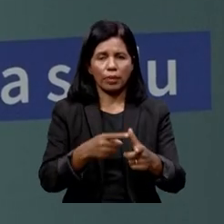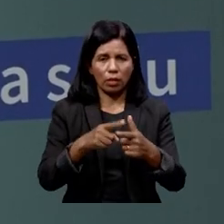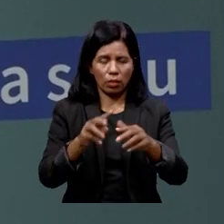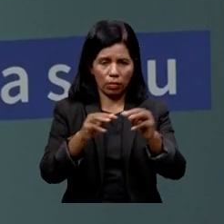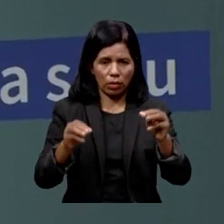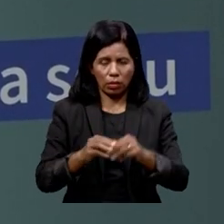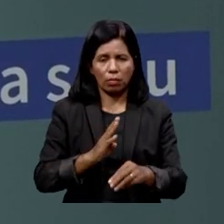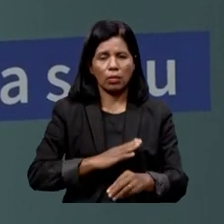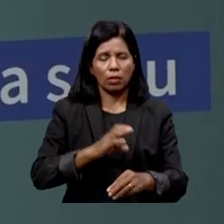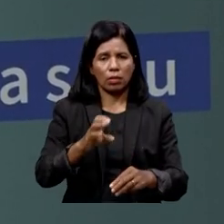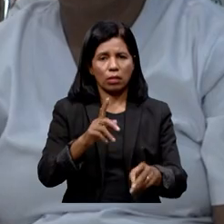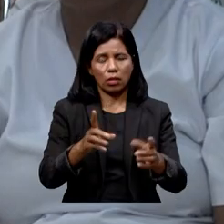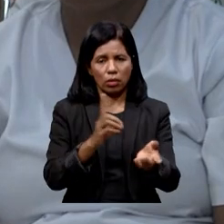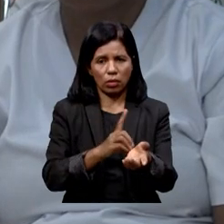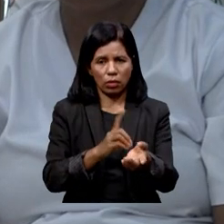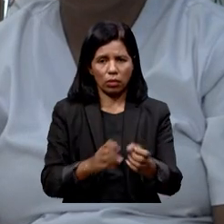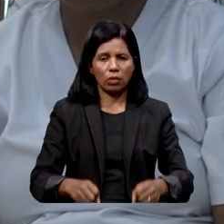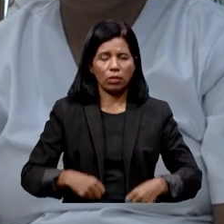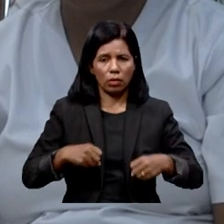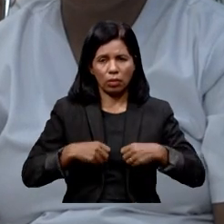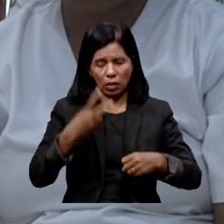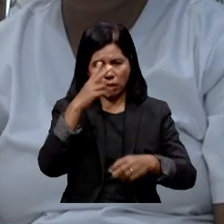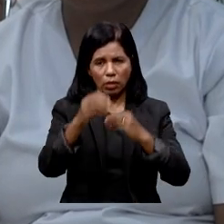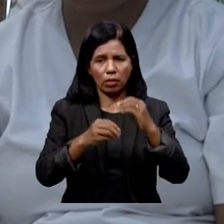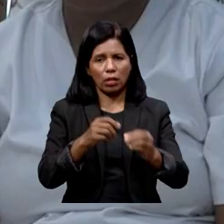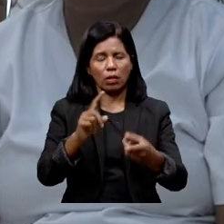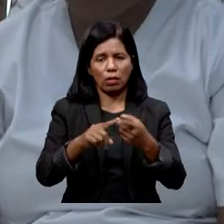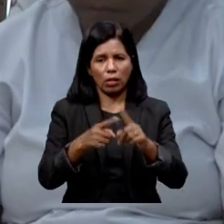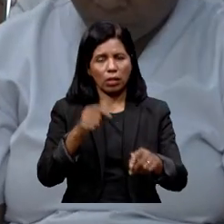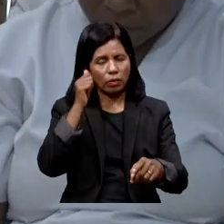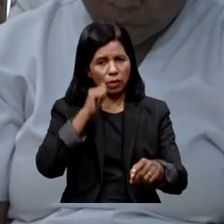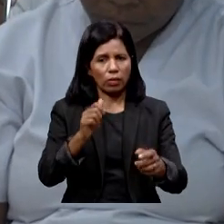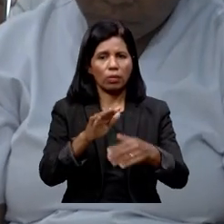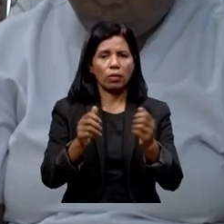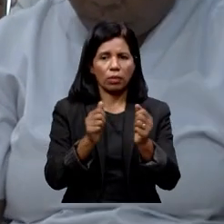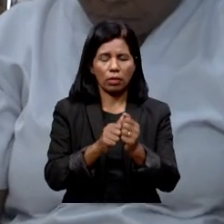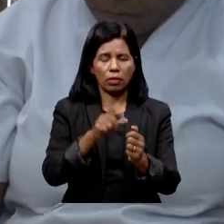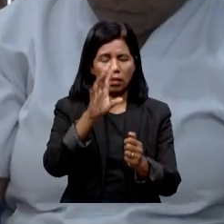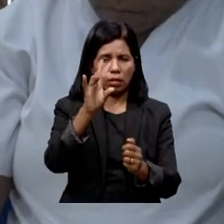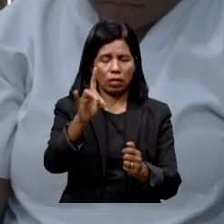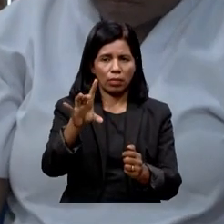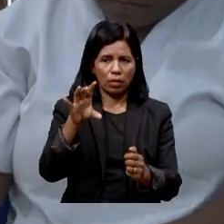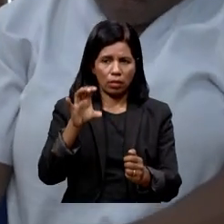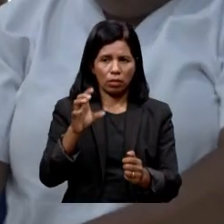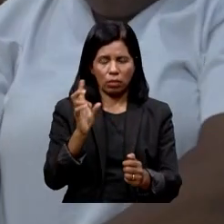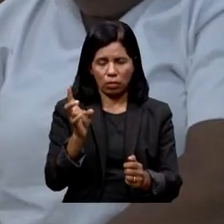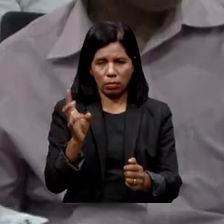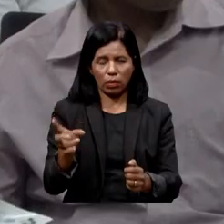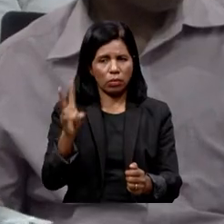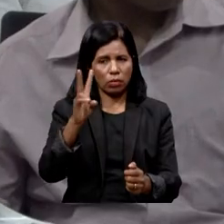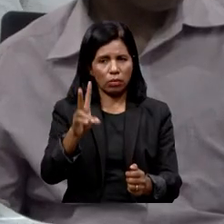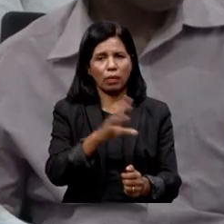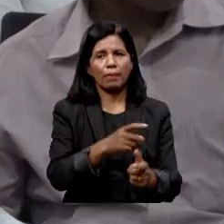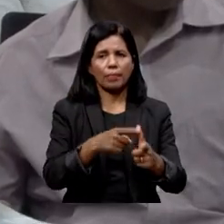município Baucau, pessoal saúde sira halo restreio ba ina feto sira hamutu atusualu hitunulu resin rua e atina rihun